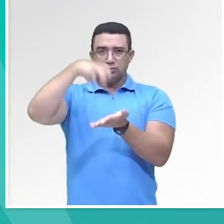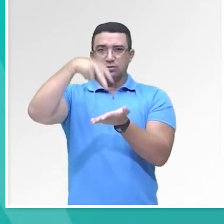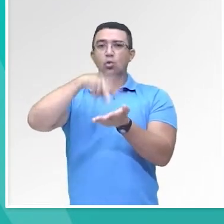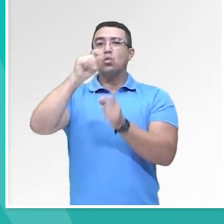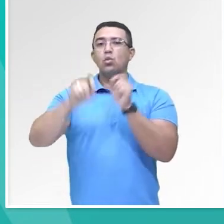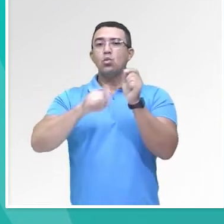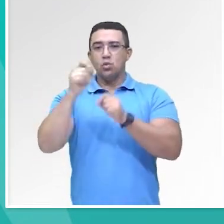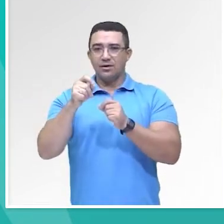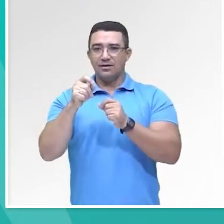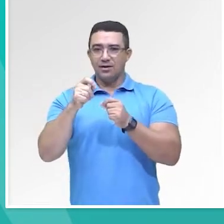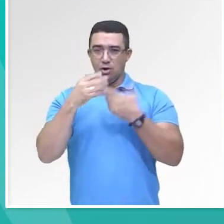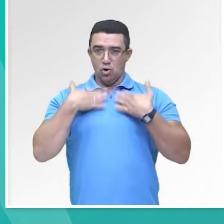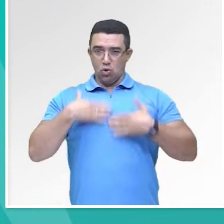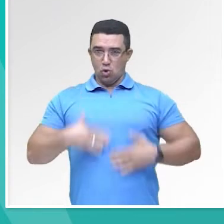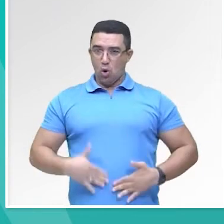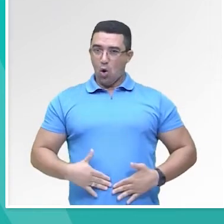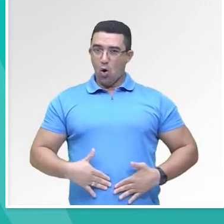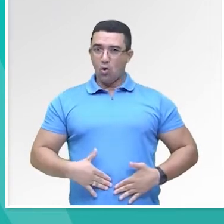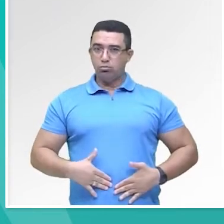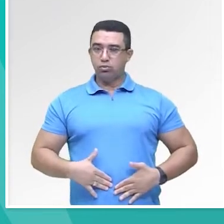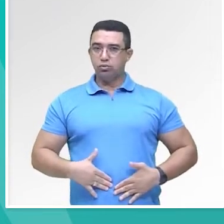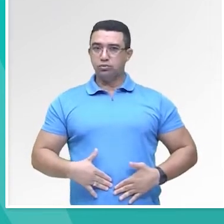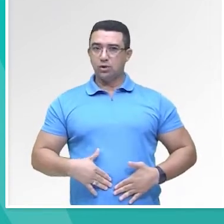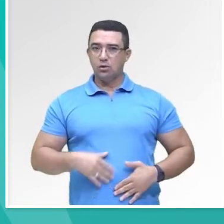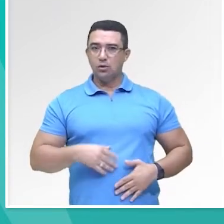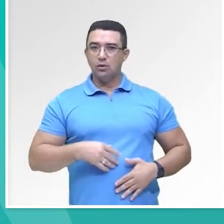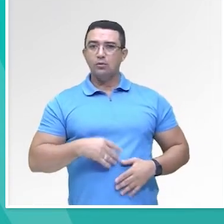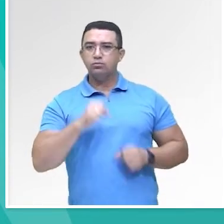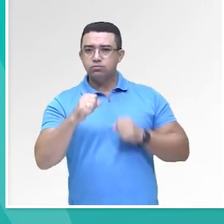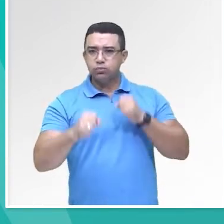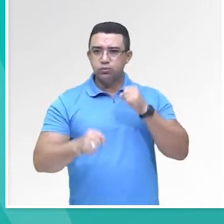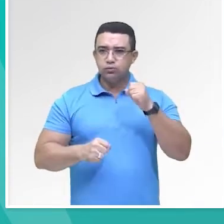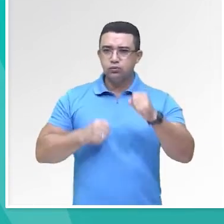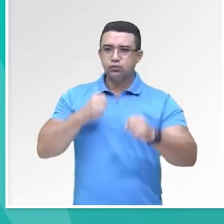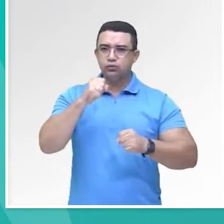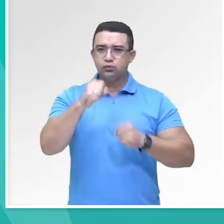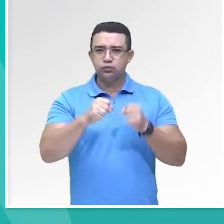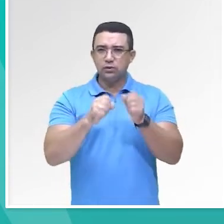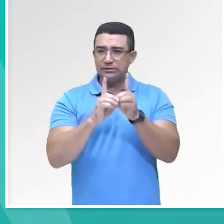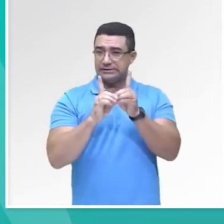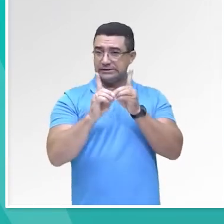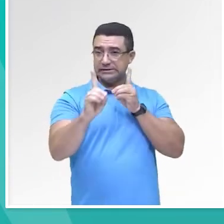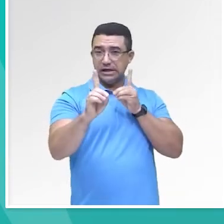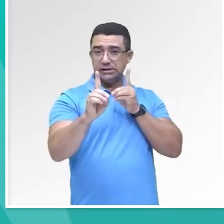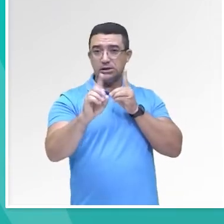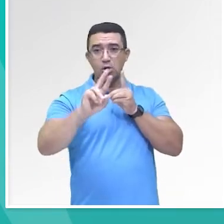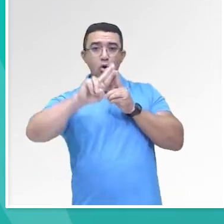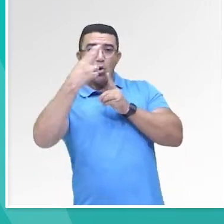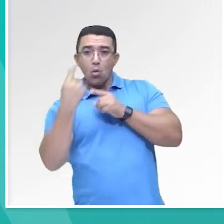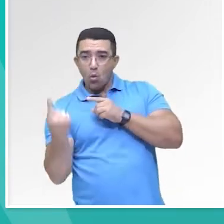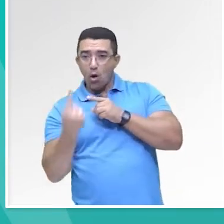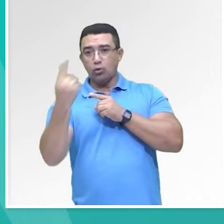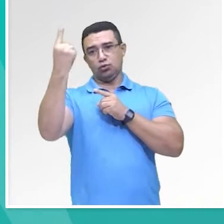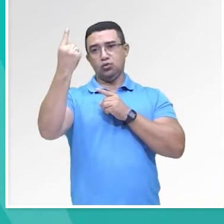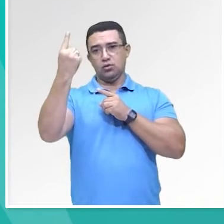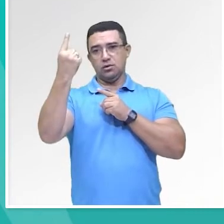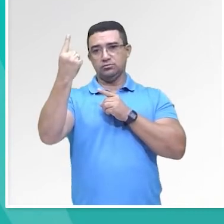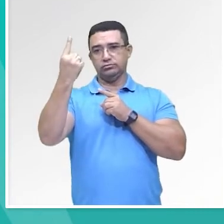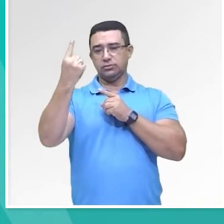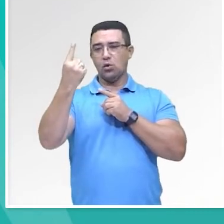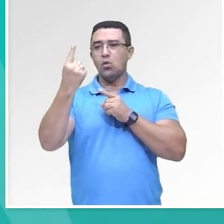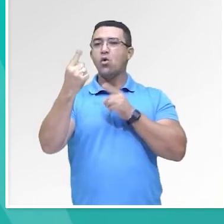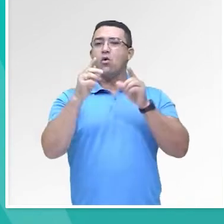elevar-se, procurando transpor maior distância ou maior altura. E aí eu trouxe duas imagens